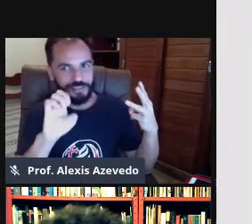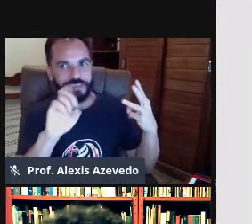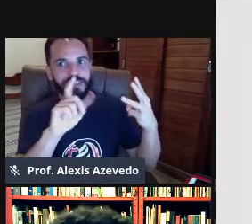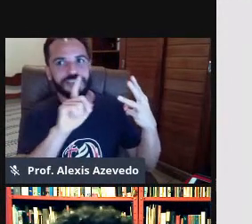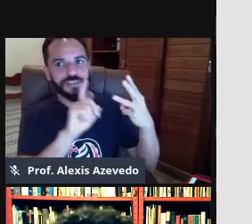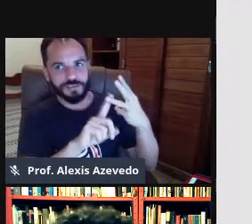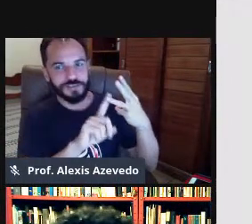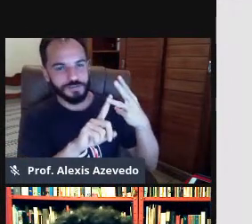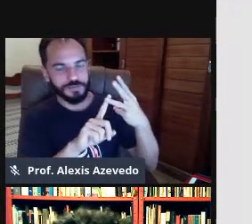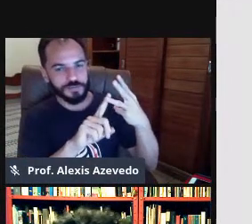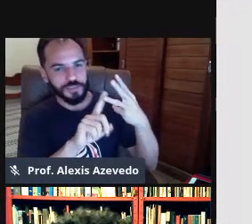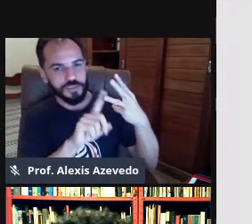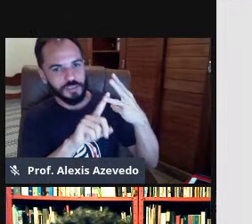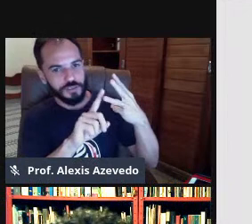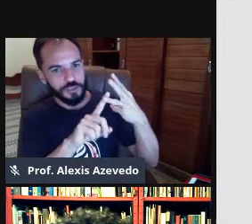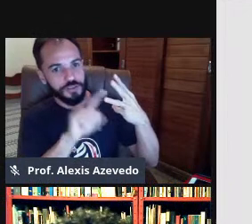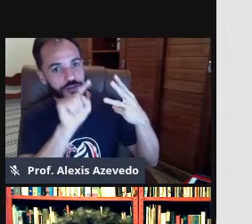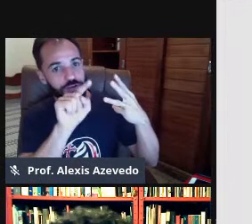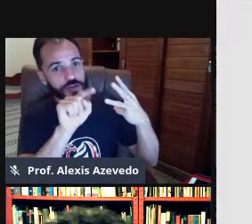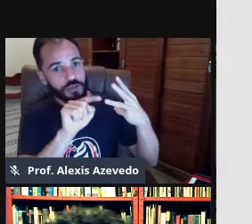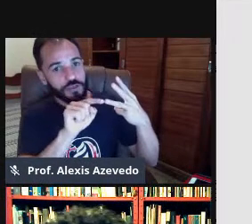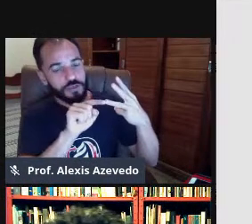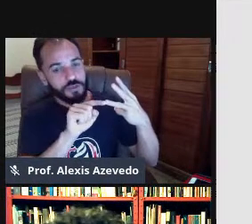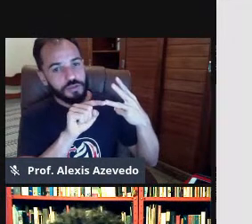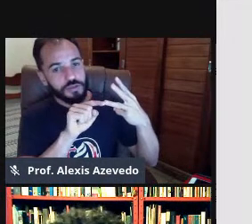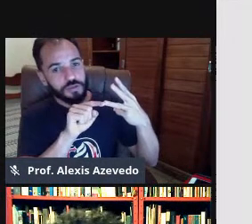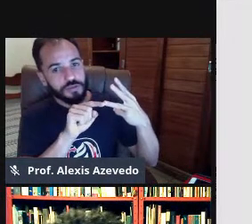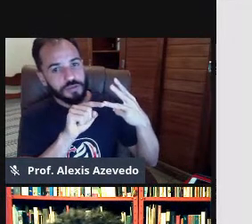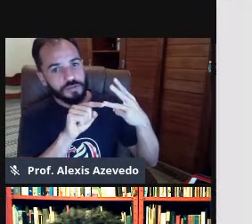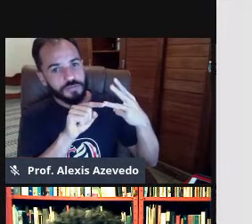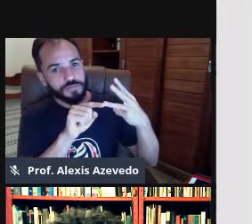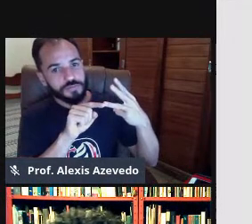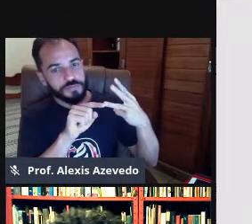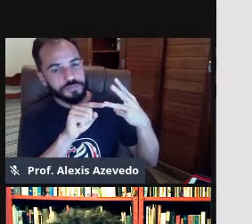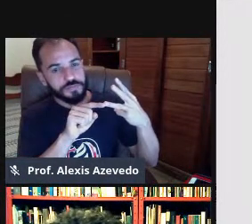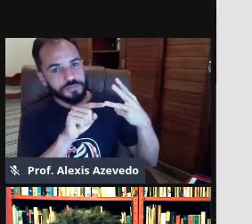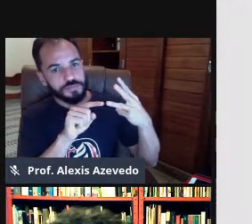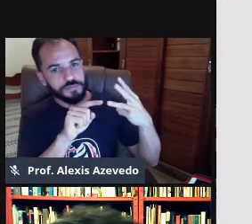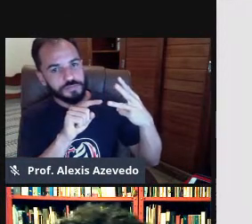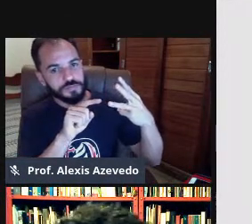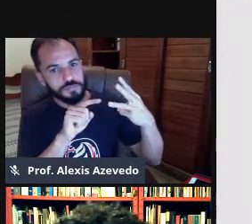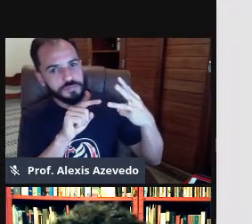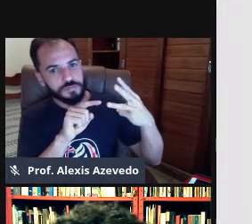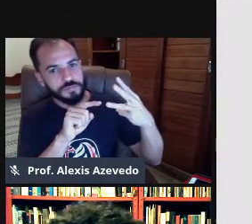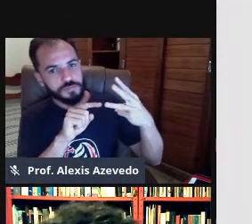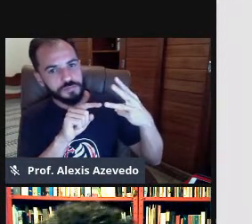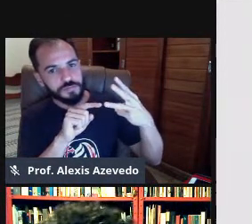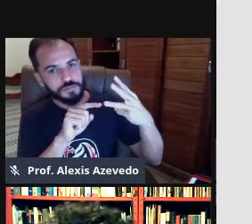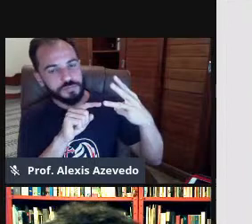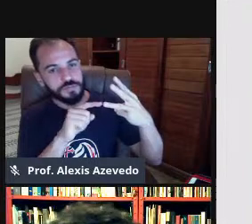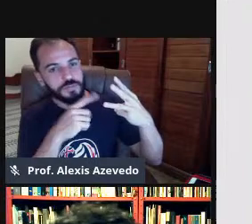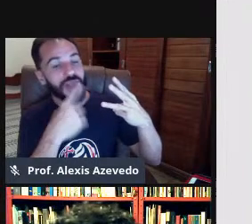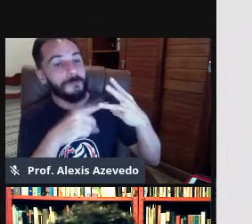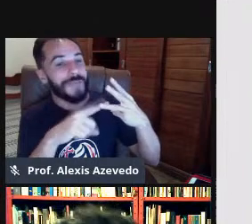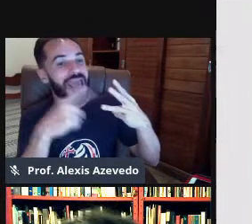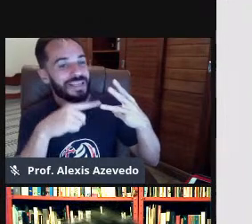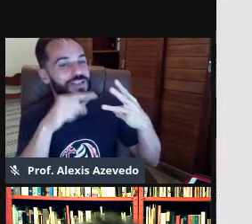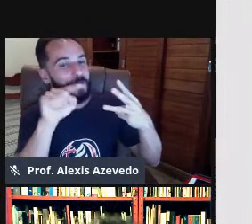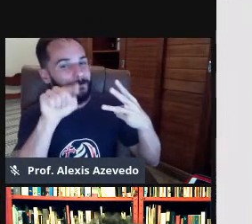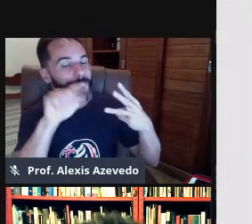né? São disciplinas que são produzidas depois que foram oferecidas disciplinas obrigatórias